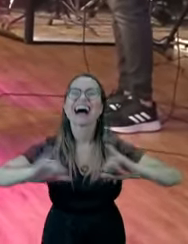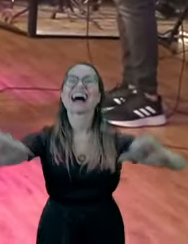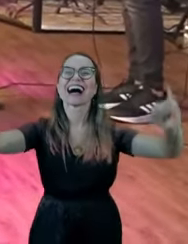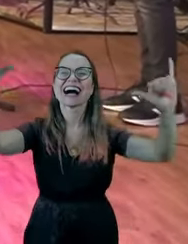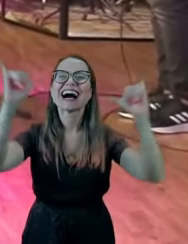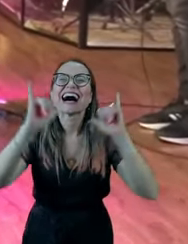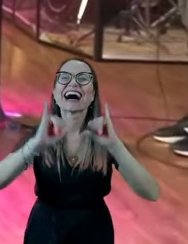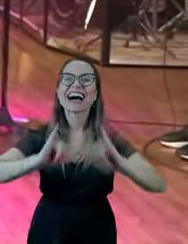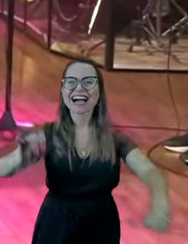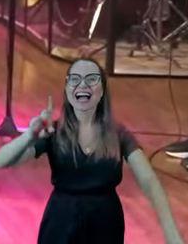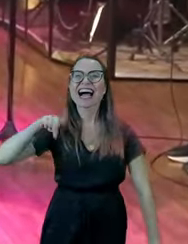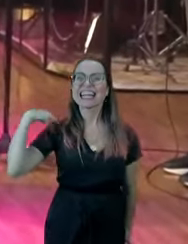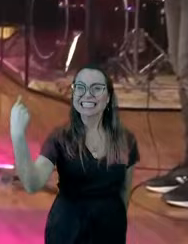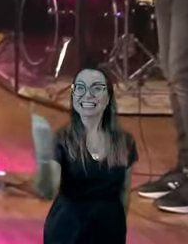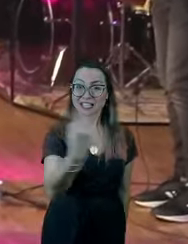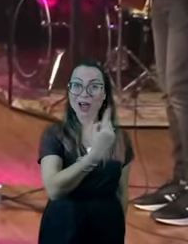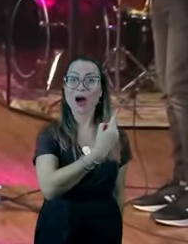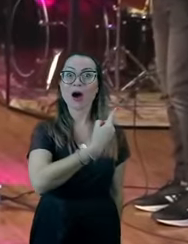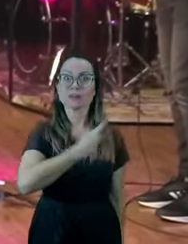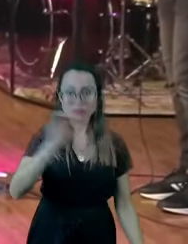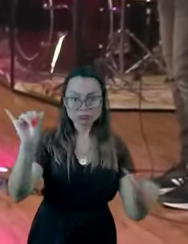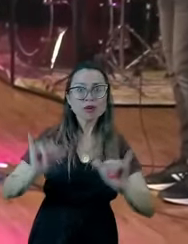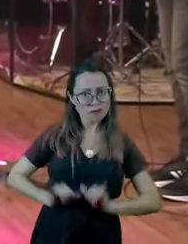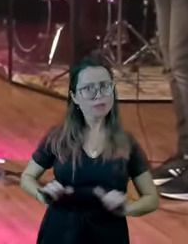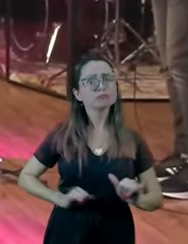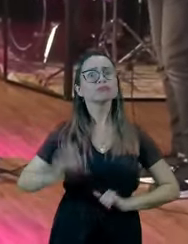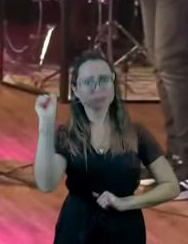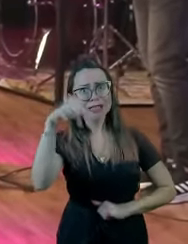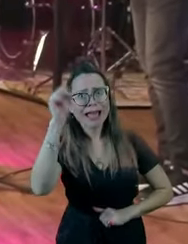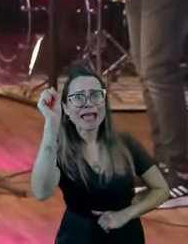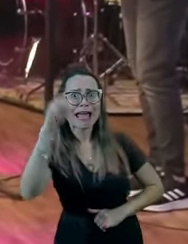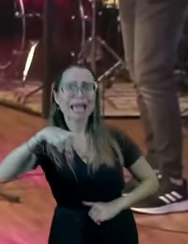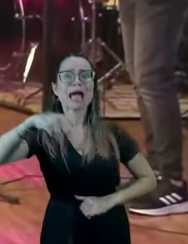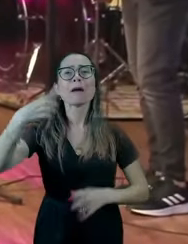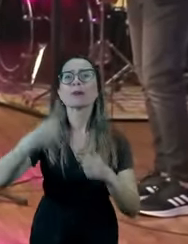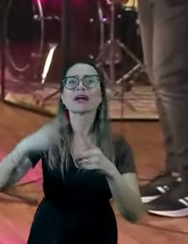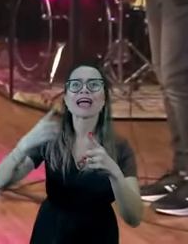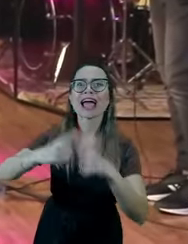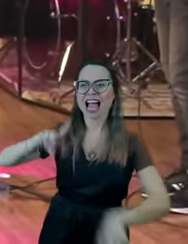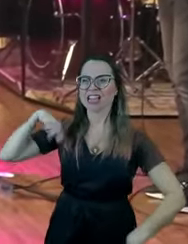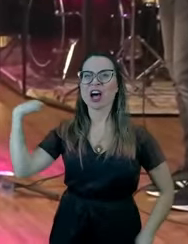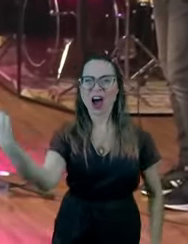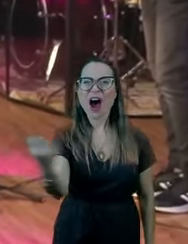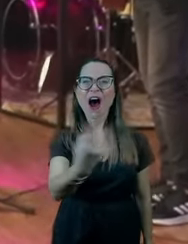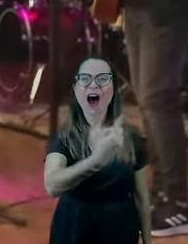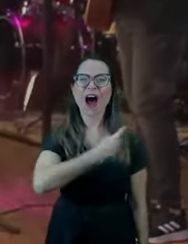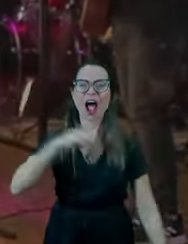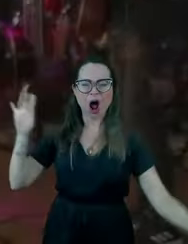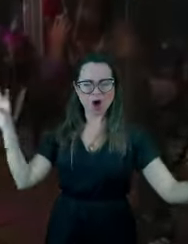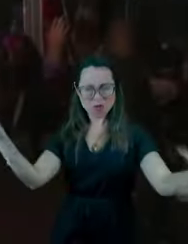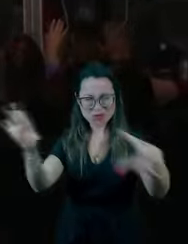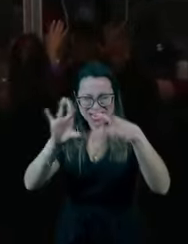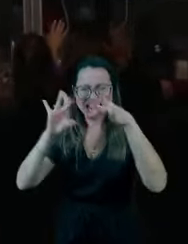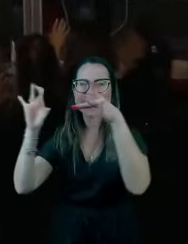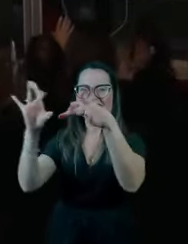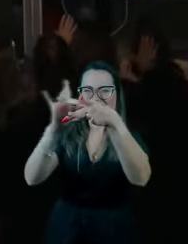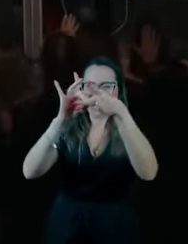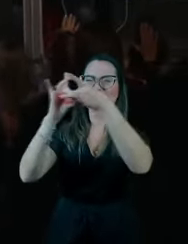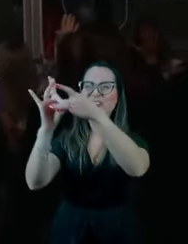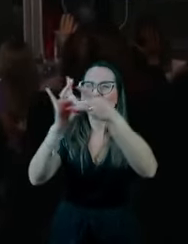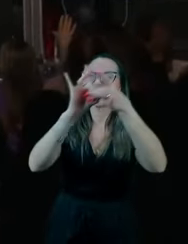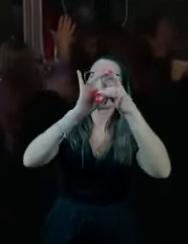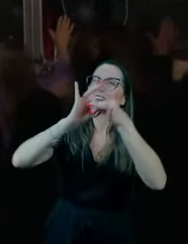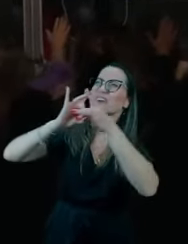aqui que pagaremos o preço de sermos um só coração